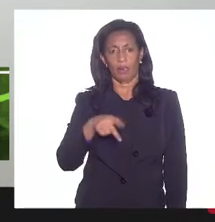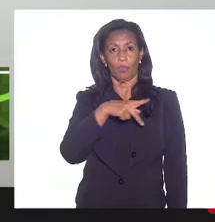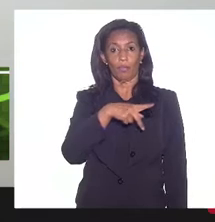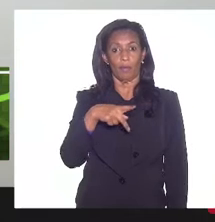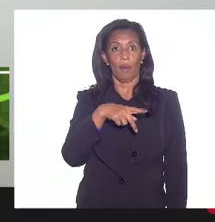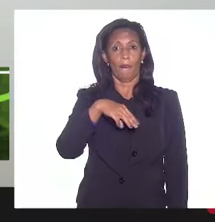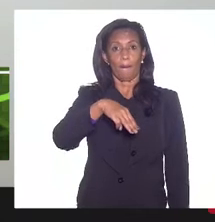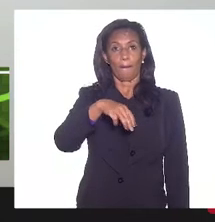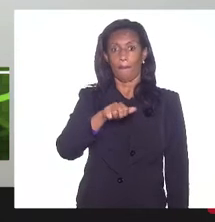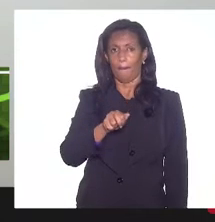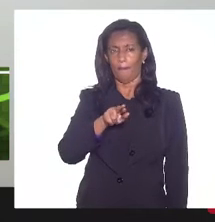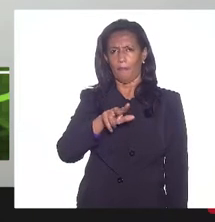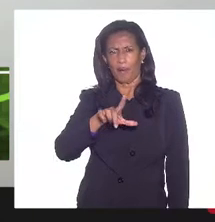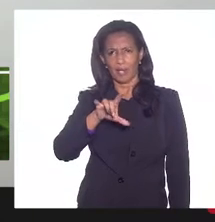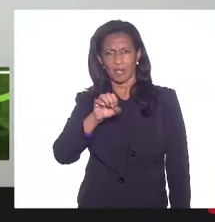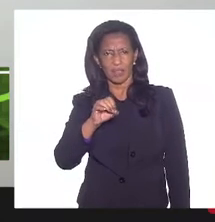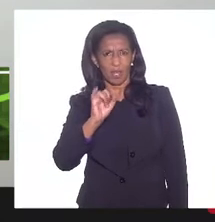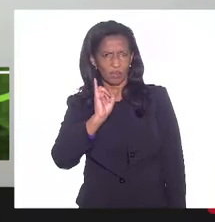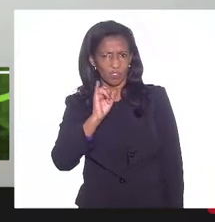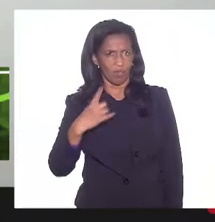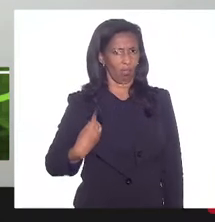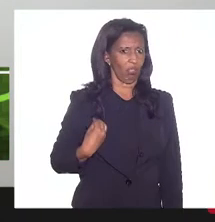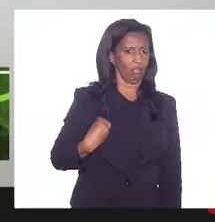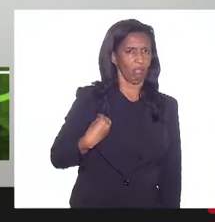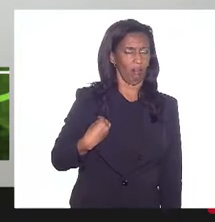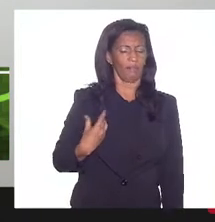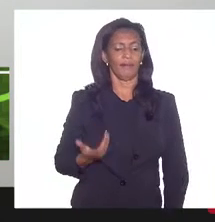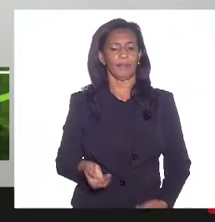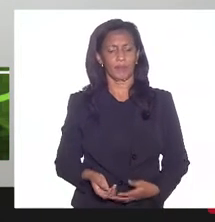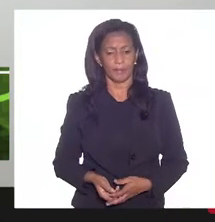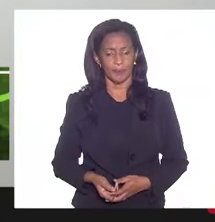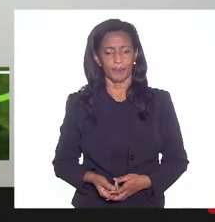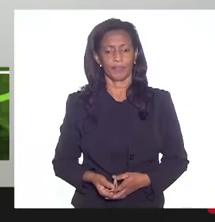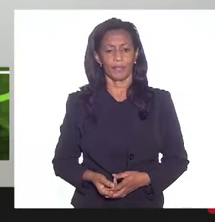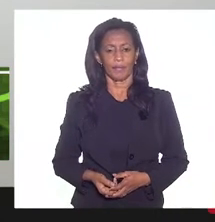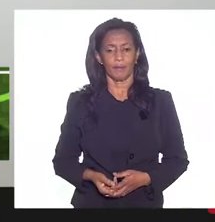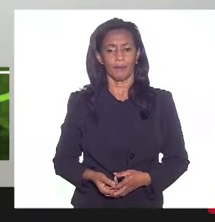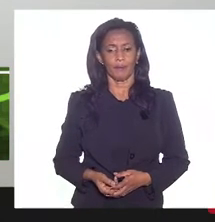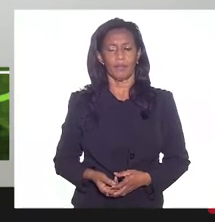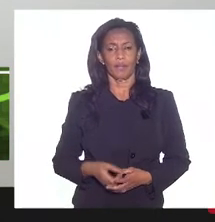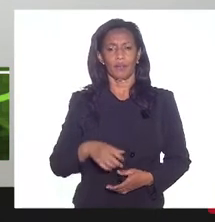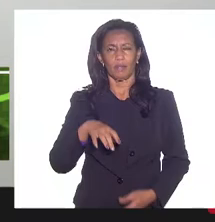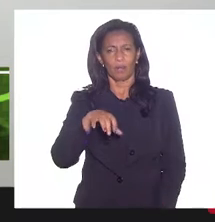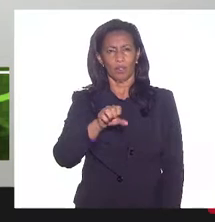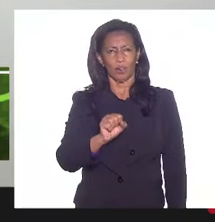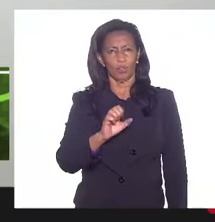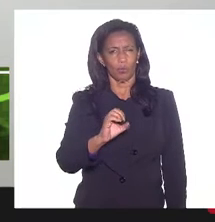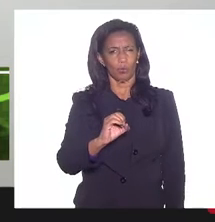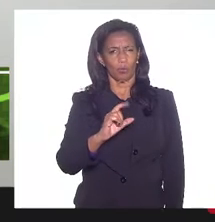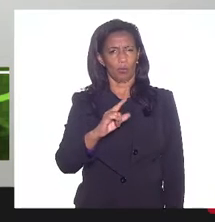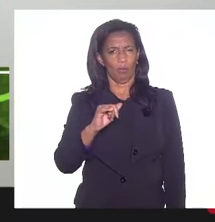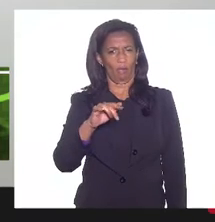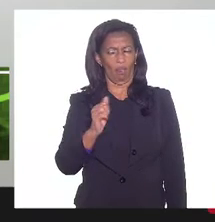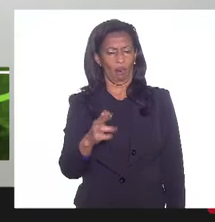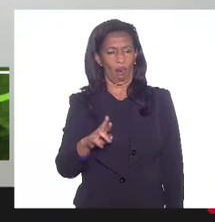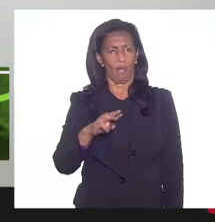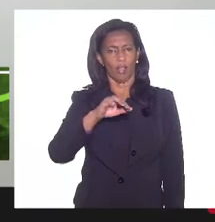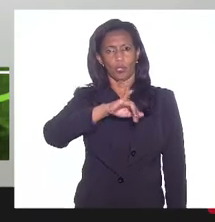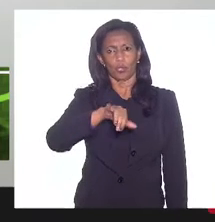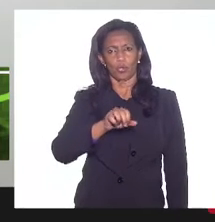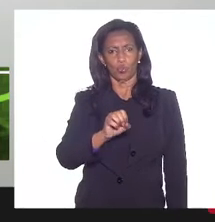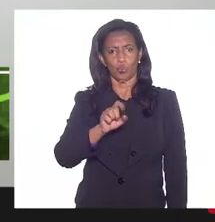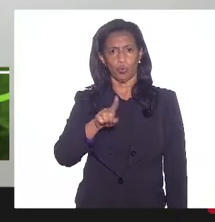Marcelo Reis, se já estiver conosco no momento da sua intervenção, a professora Ioli Mendonça também, o professor José Maria